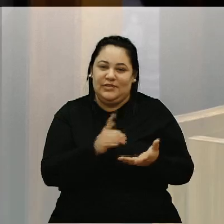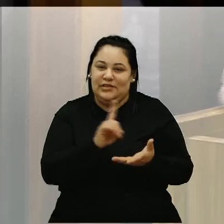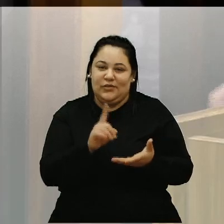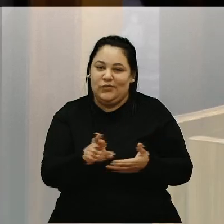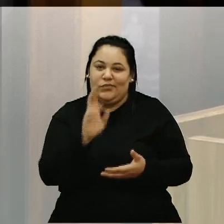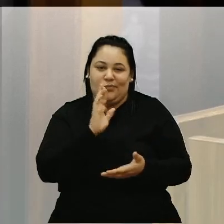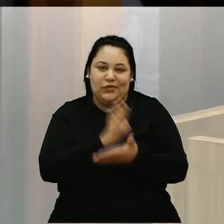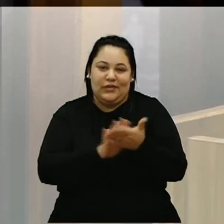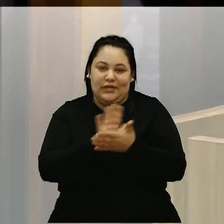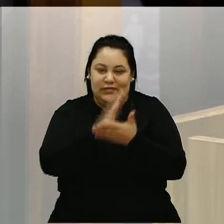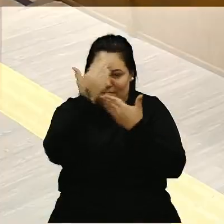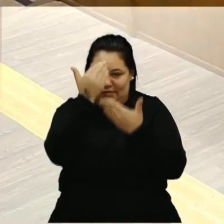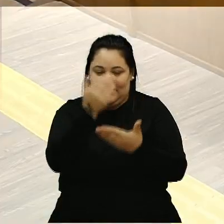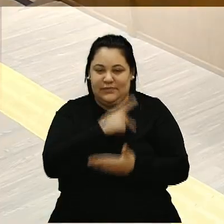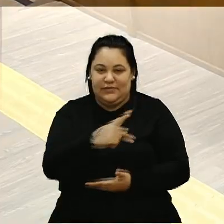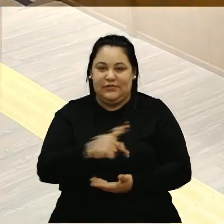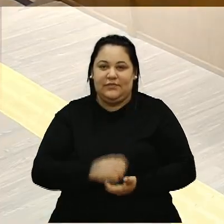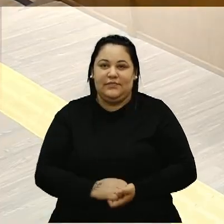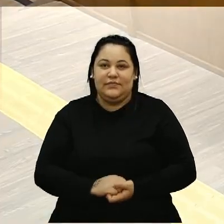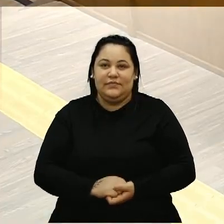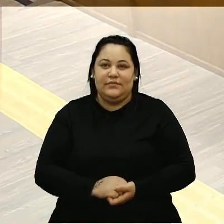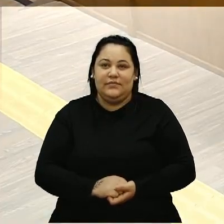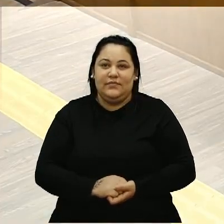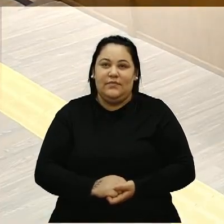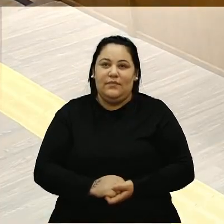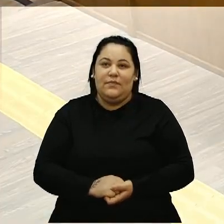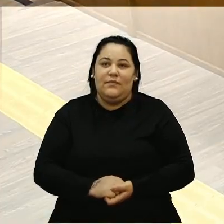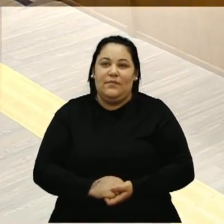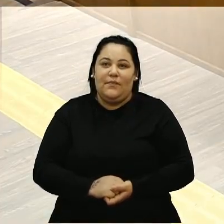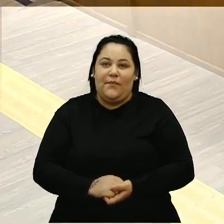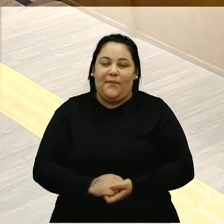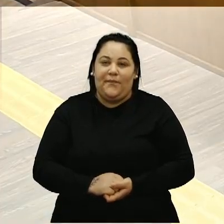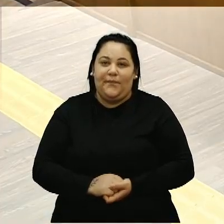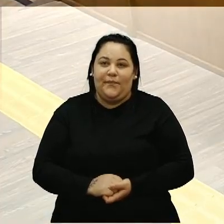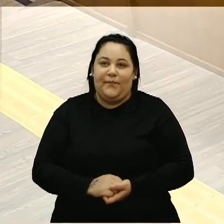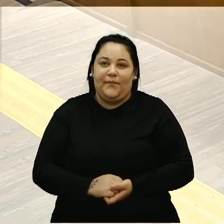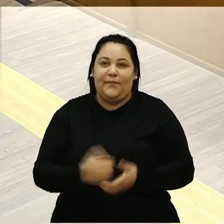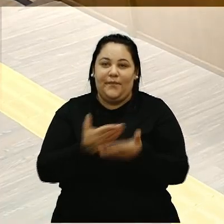resposta. Obrigado, presidente. Ainda no espaço do grande expediente.